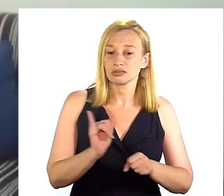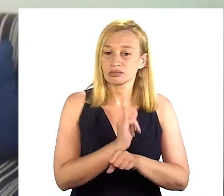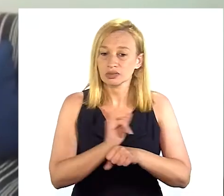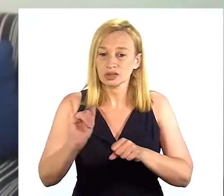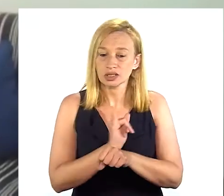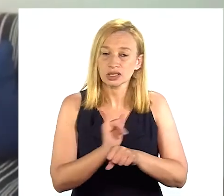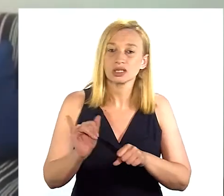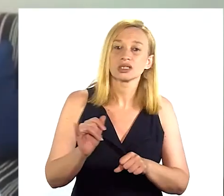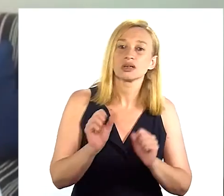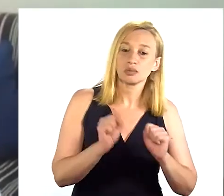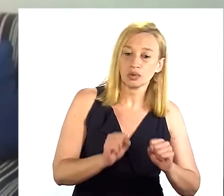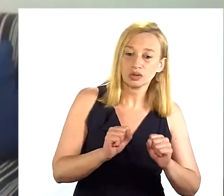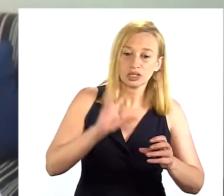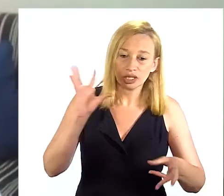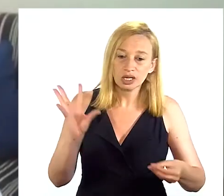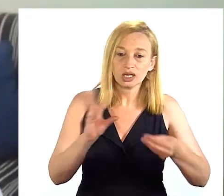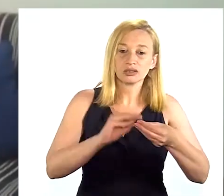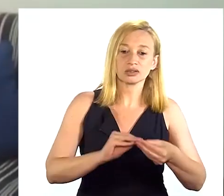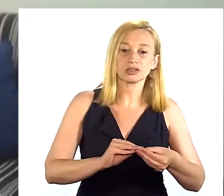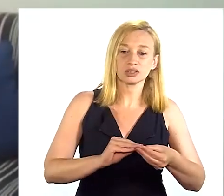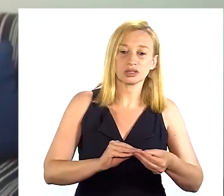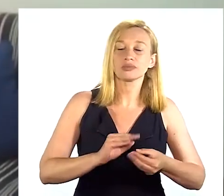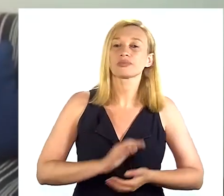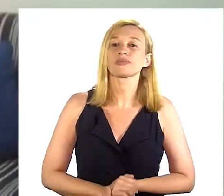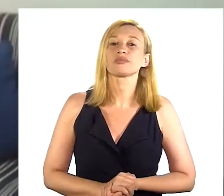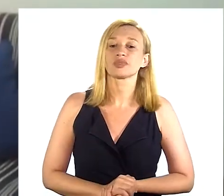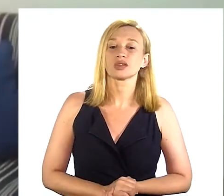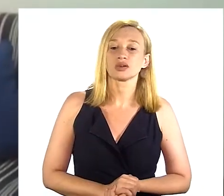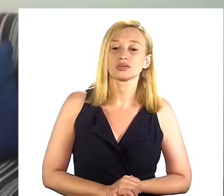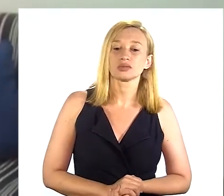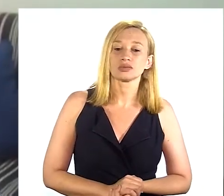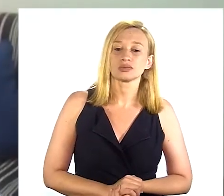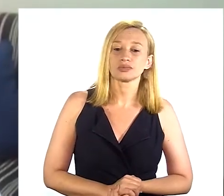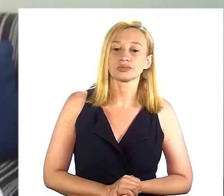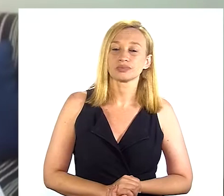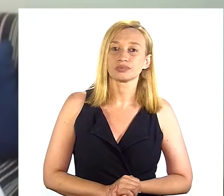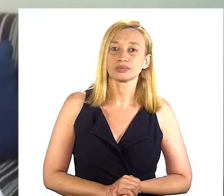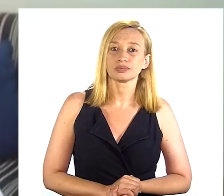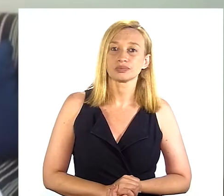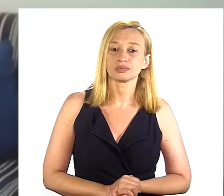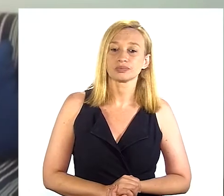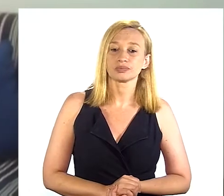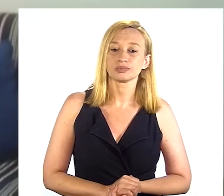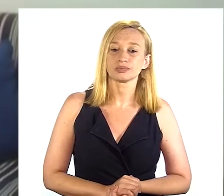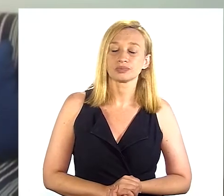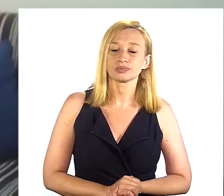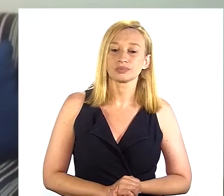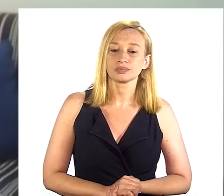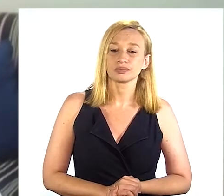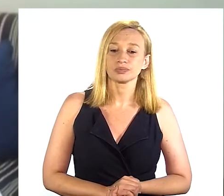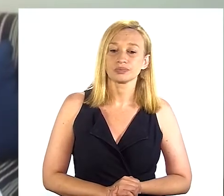na modelagem, nós vamos poder inserir como um critério de pontuação